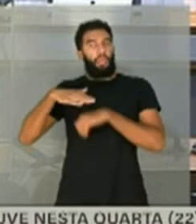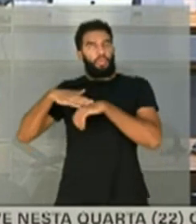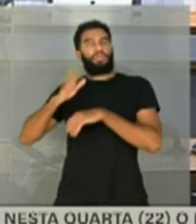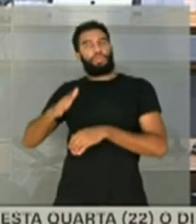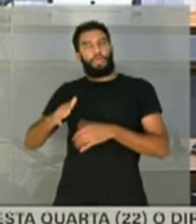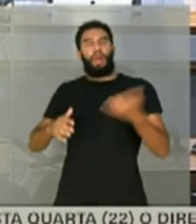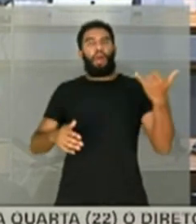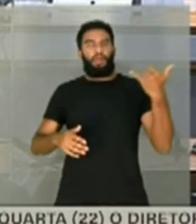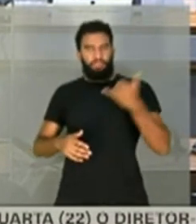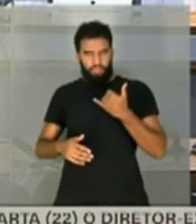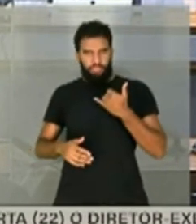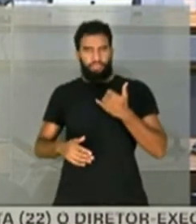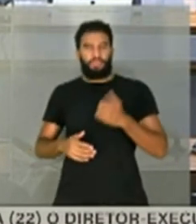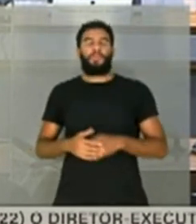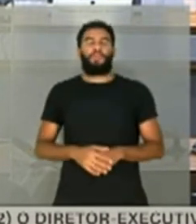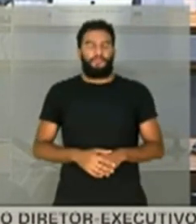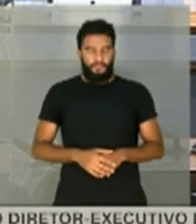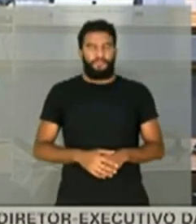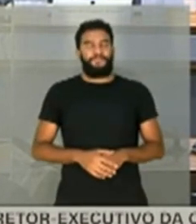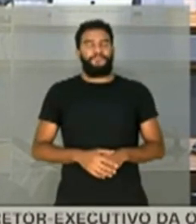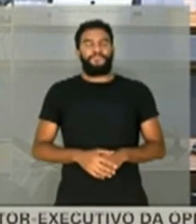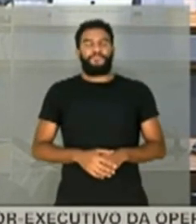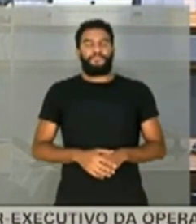isso, já se colocou,